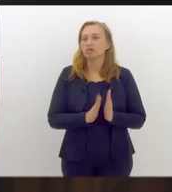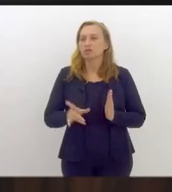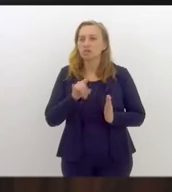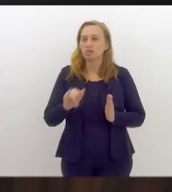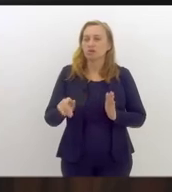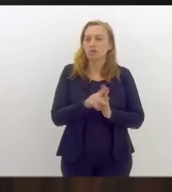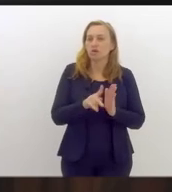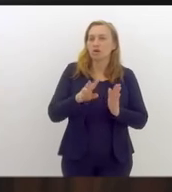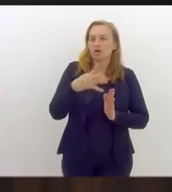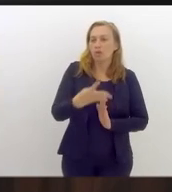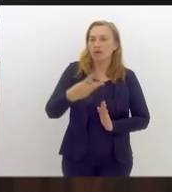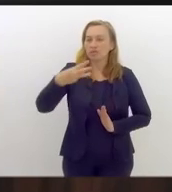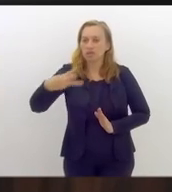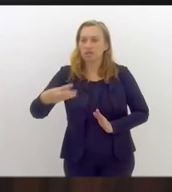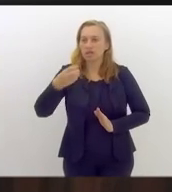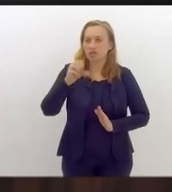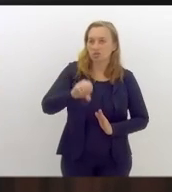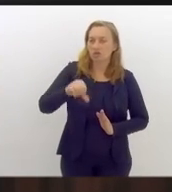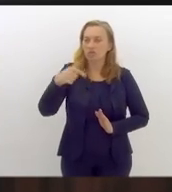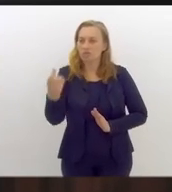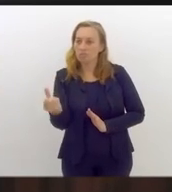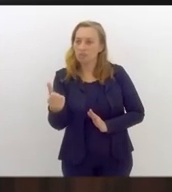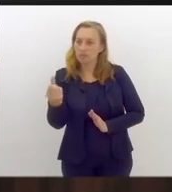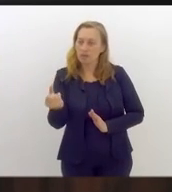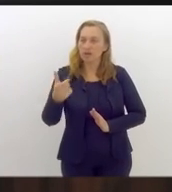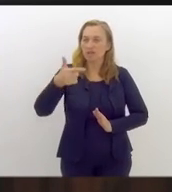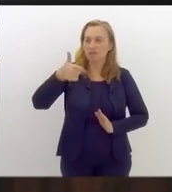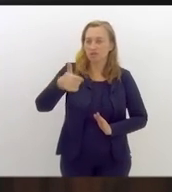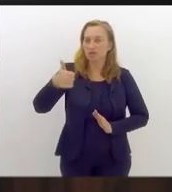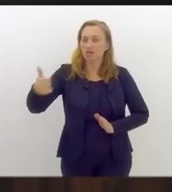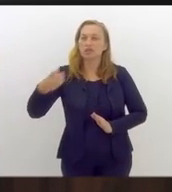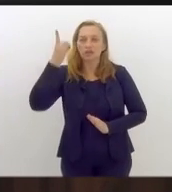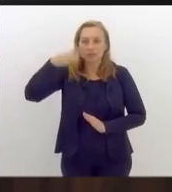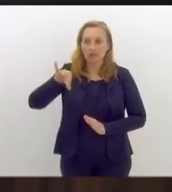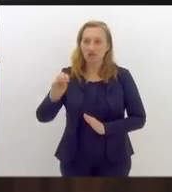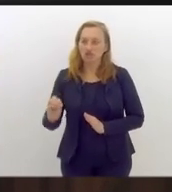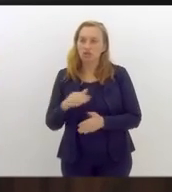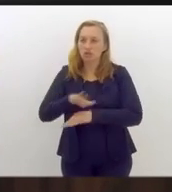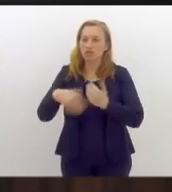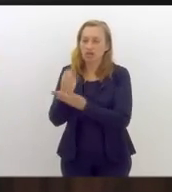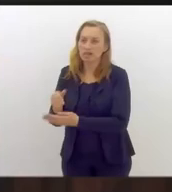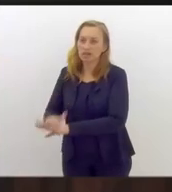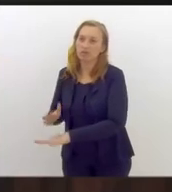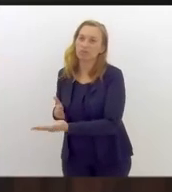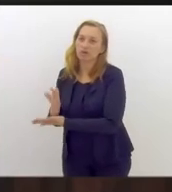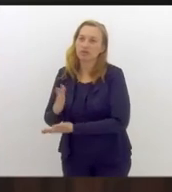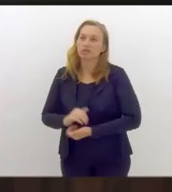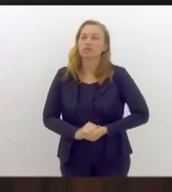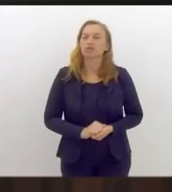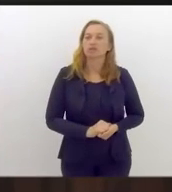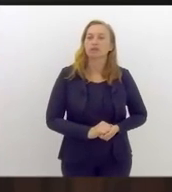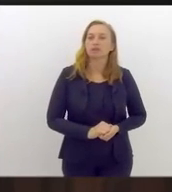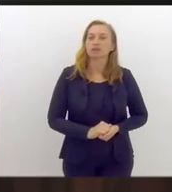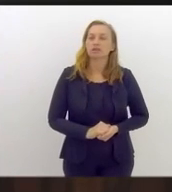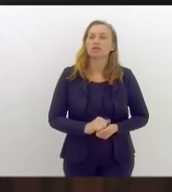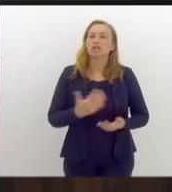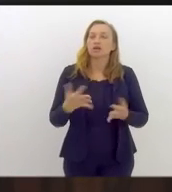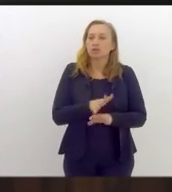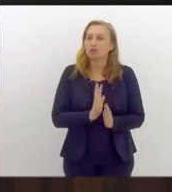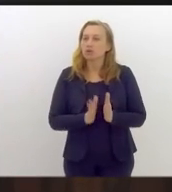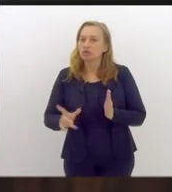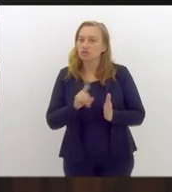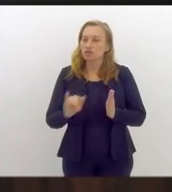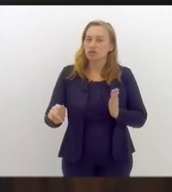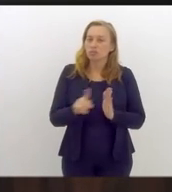projeto 4396 de 21, deputado Marcelo Dino. Senhores que aprovam, permaneçam como estão, aprovado. Inclusão na ordem do